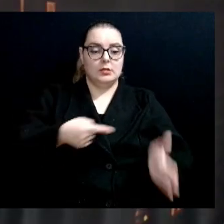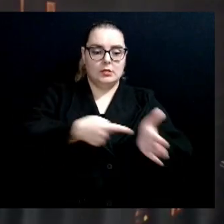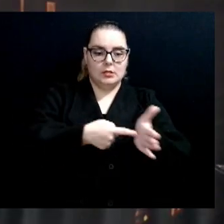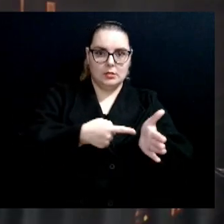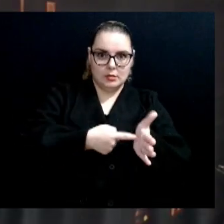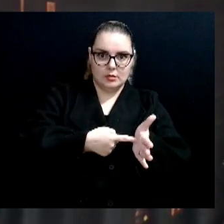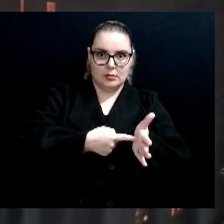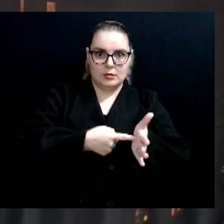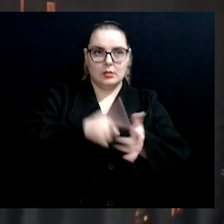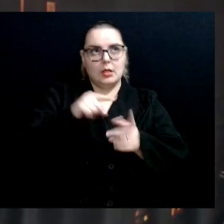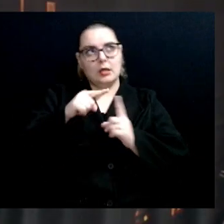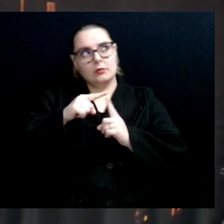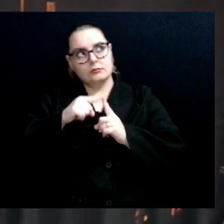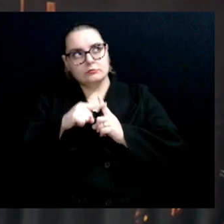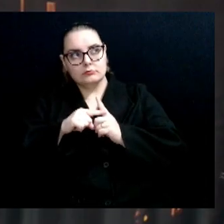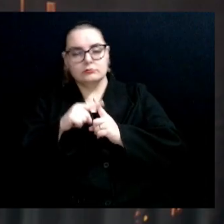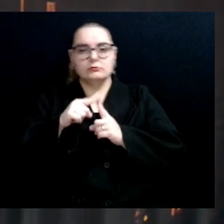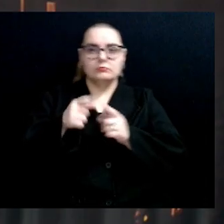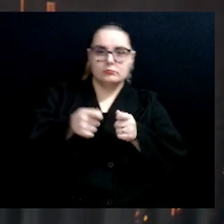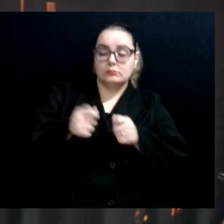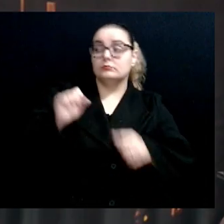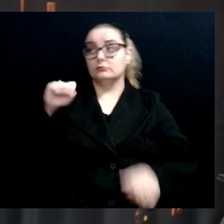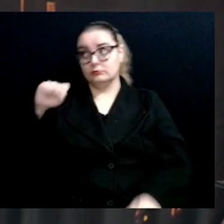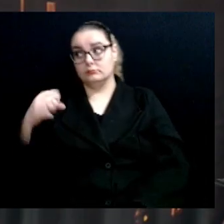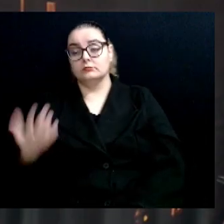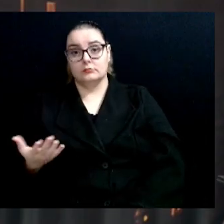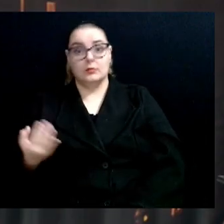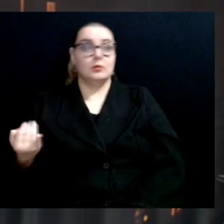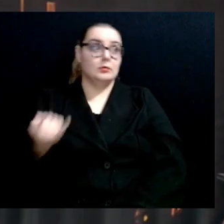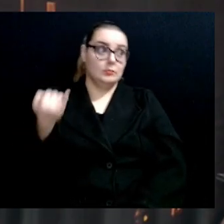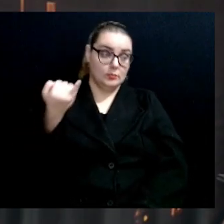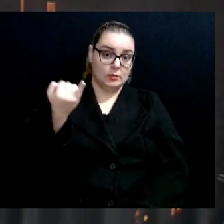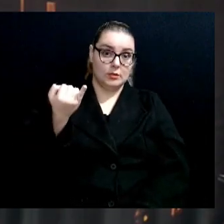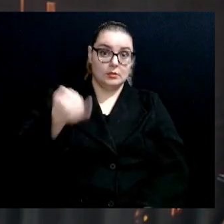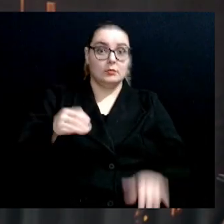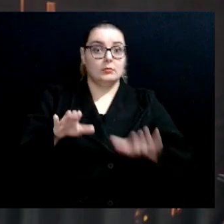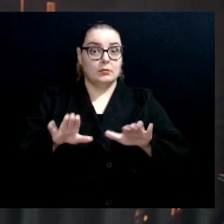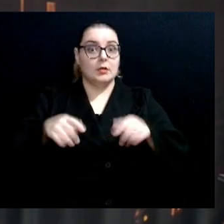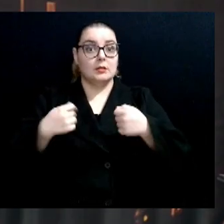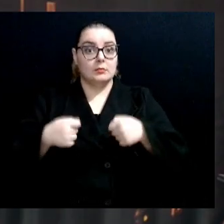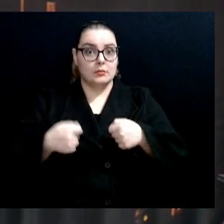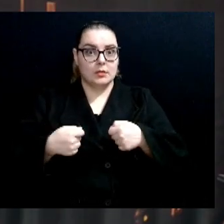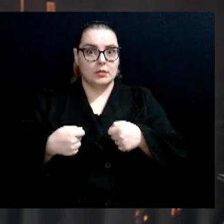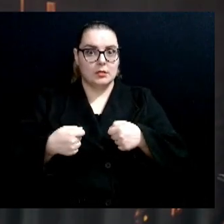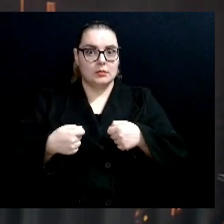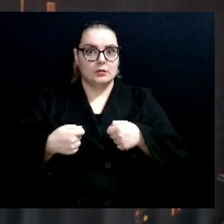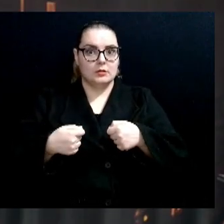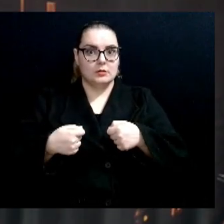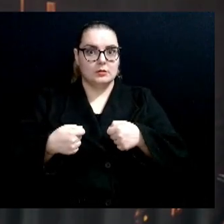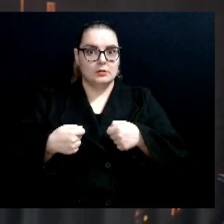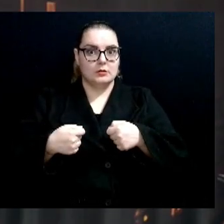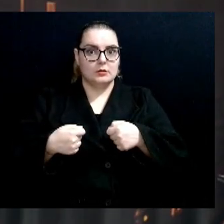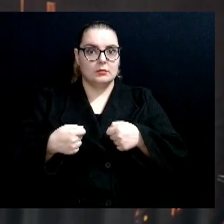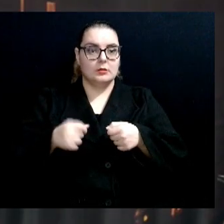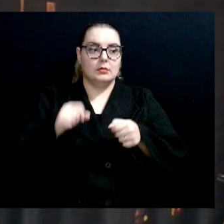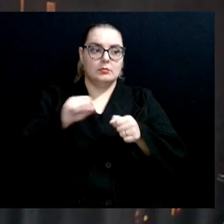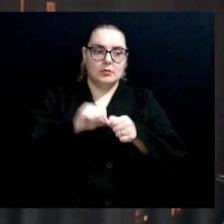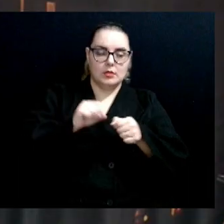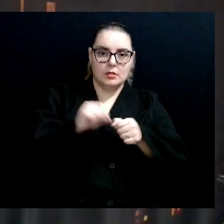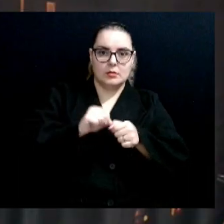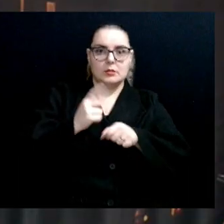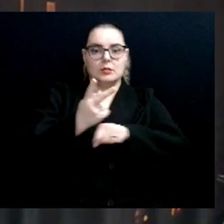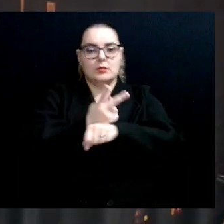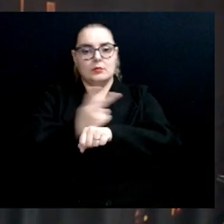termômetro importante, mas ela precisa nos levar a buscar novos caminhos.